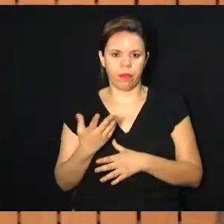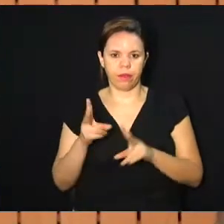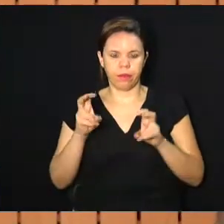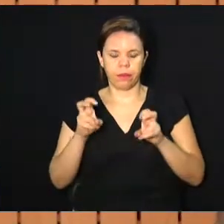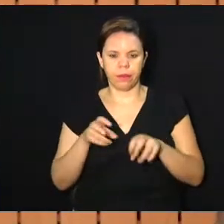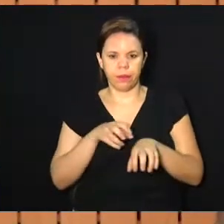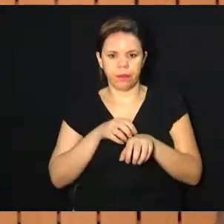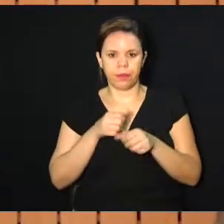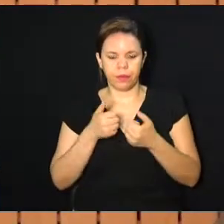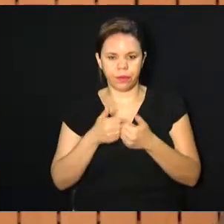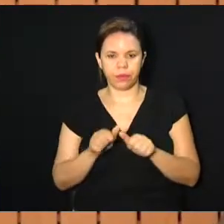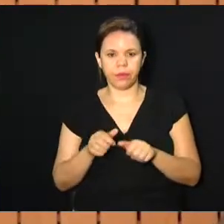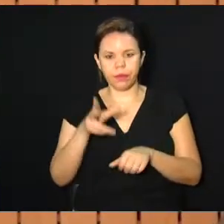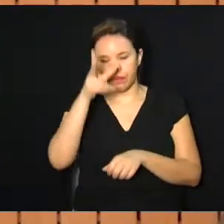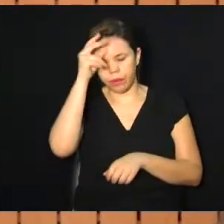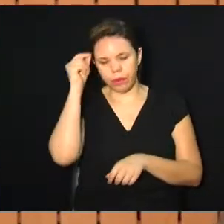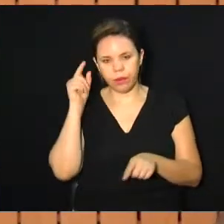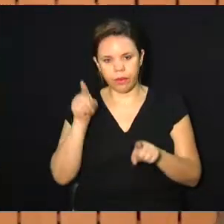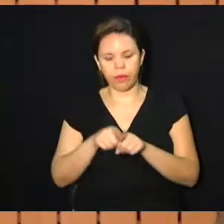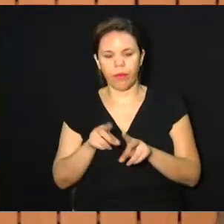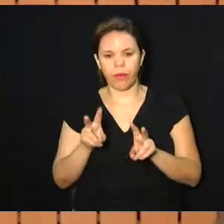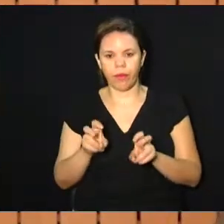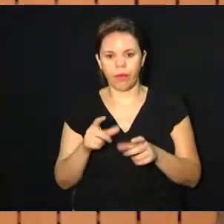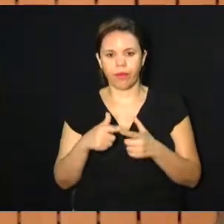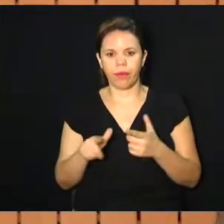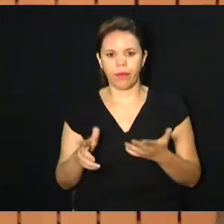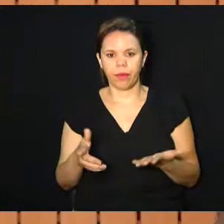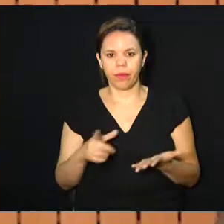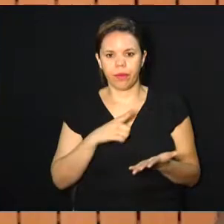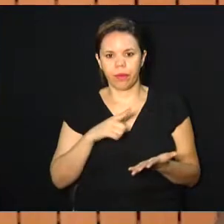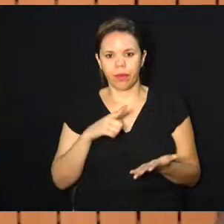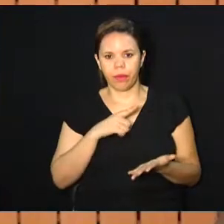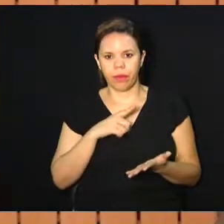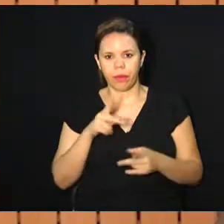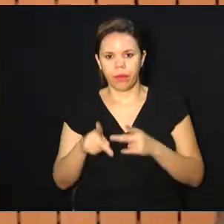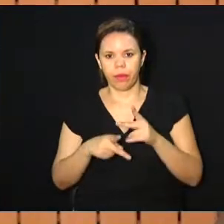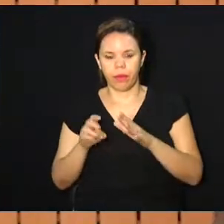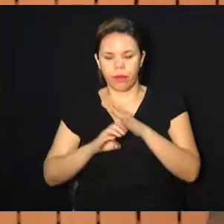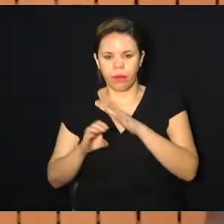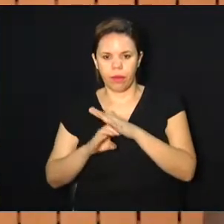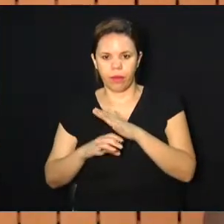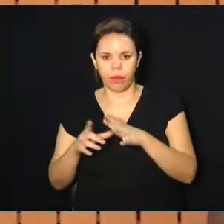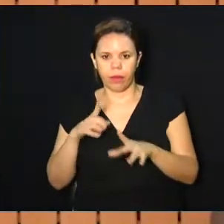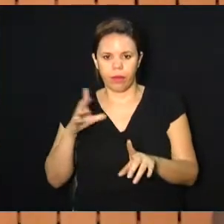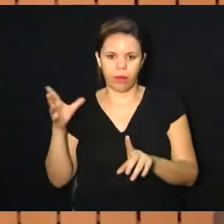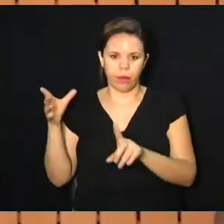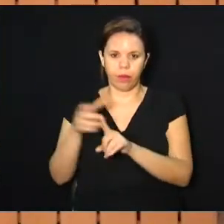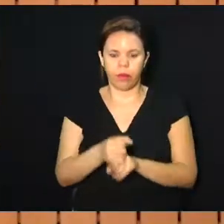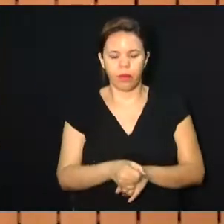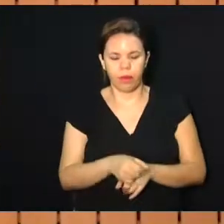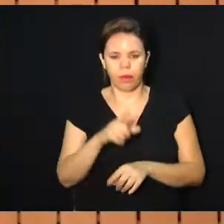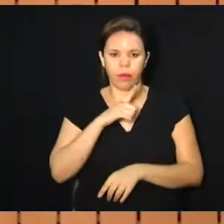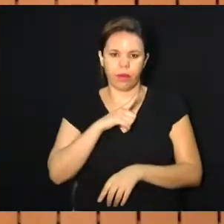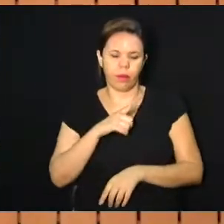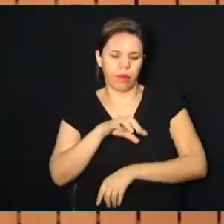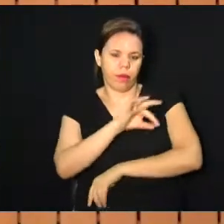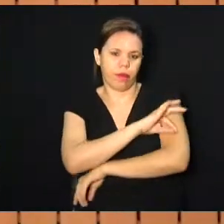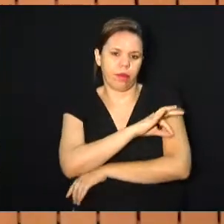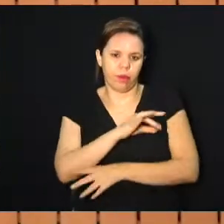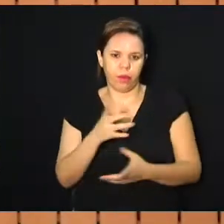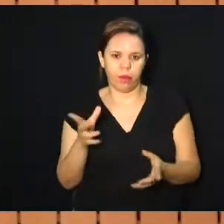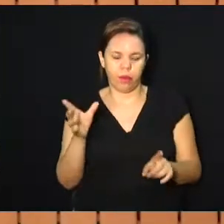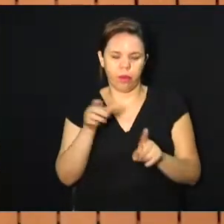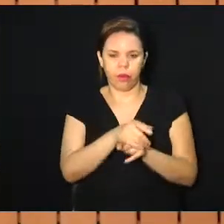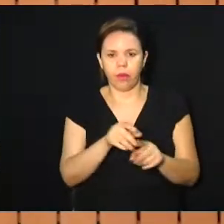transporte público, até por conta dessa questão, né, quer dizer, a gente tem monopólios que influenciam, que têm poder político, né, na medida que os